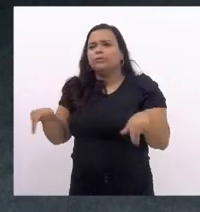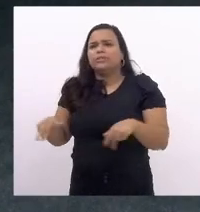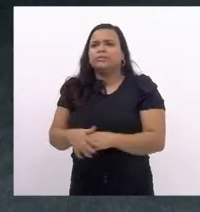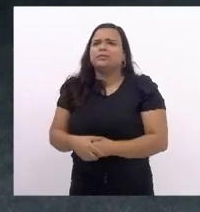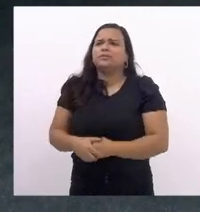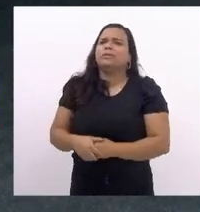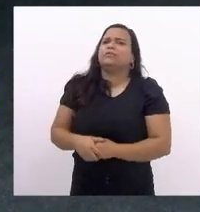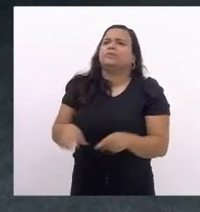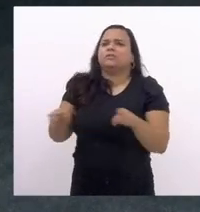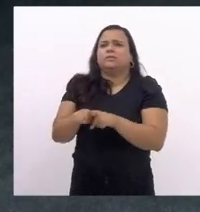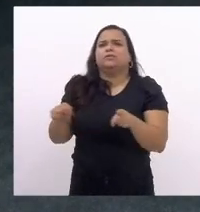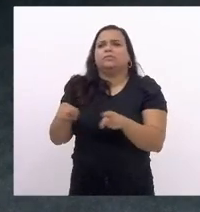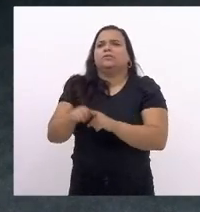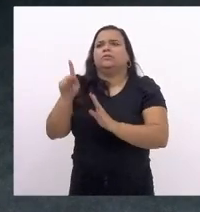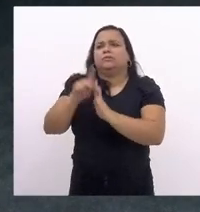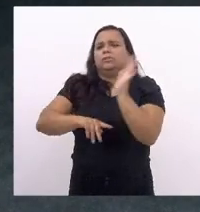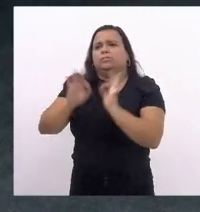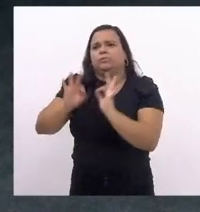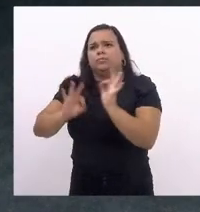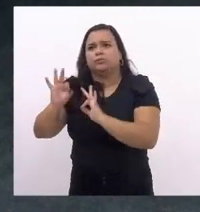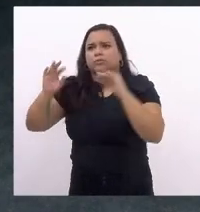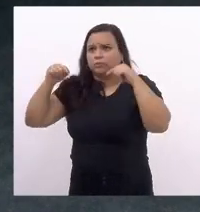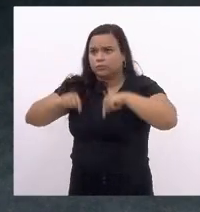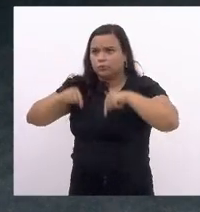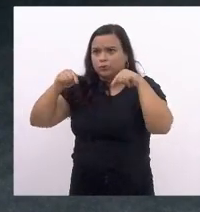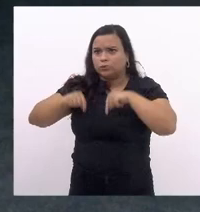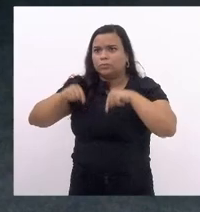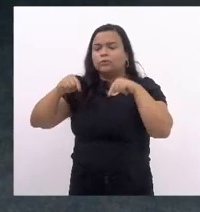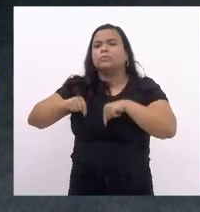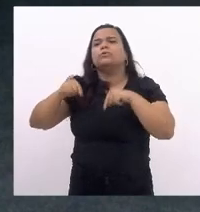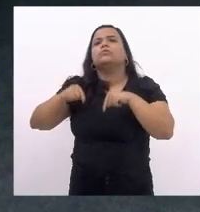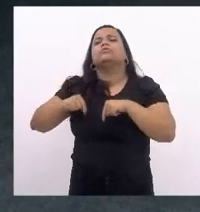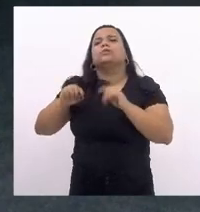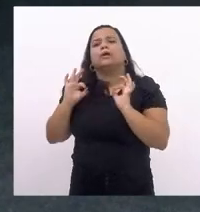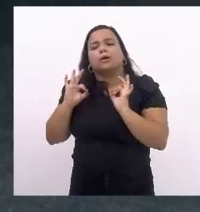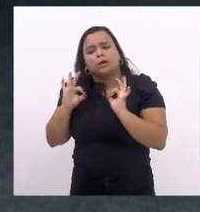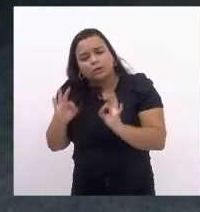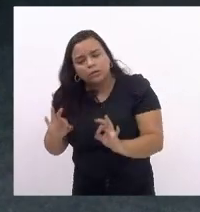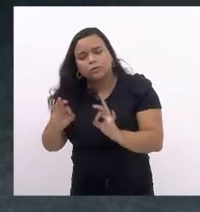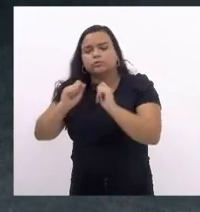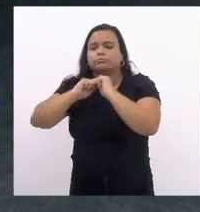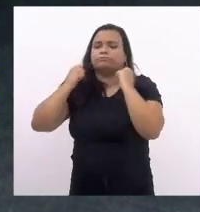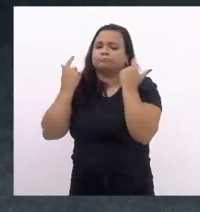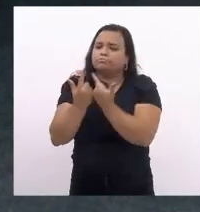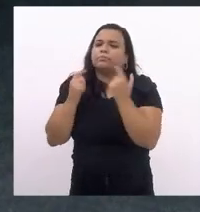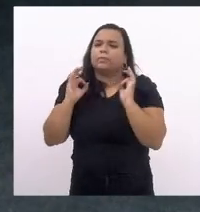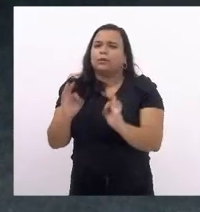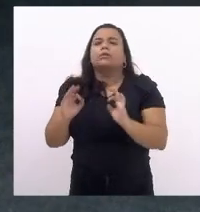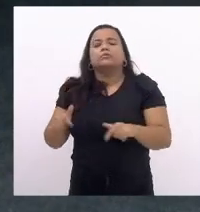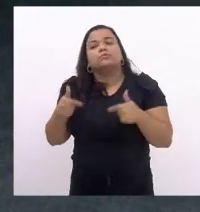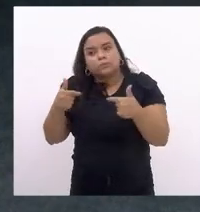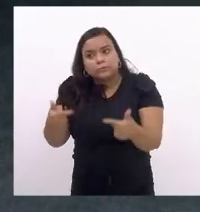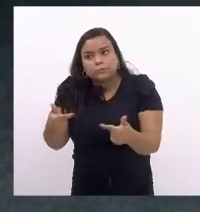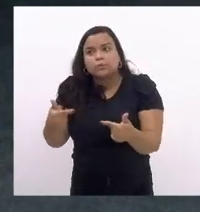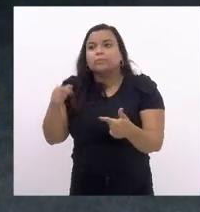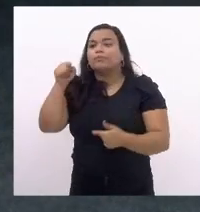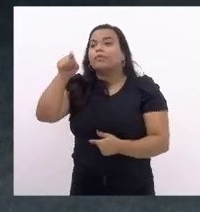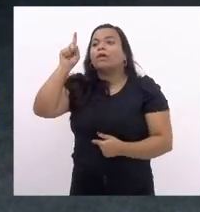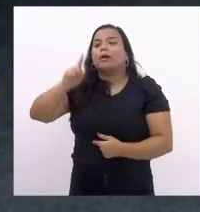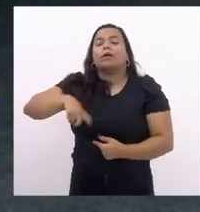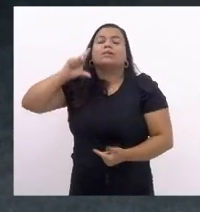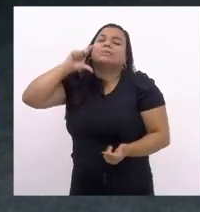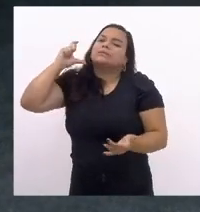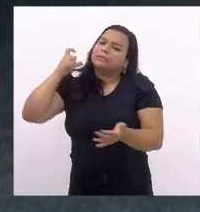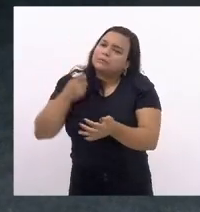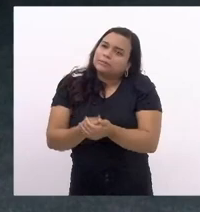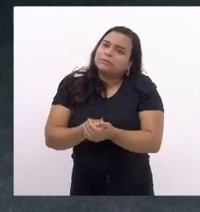hoje tratados aqui que garantem a doação da Assembleia Legislativa. E essa tem sido uma decisão de